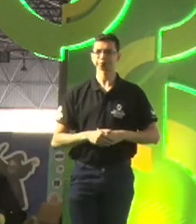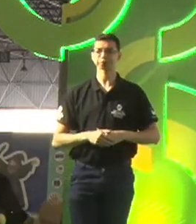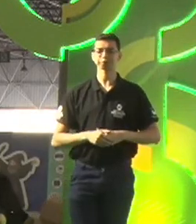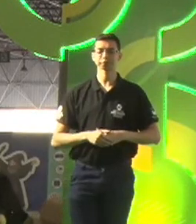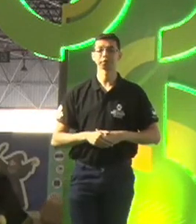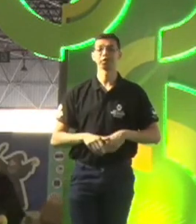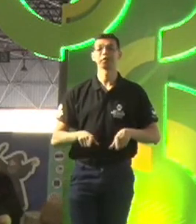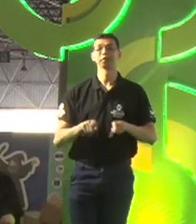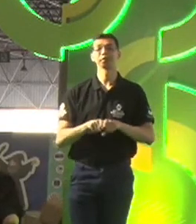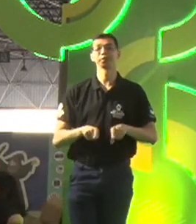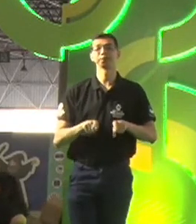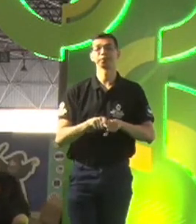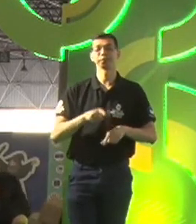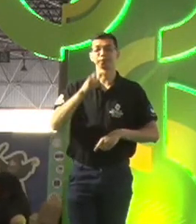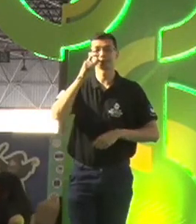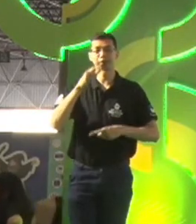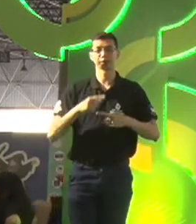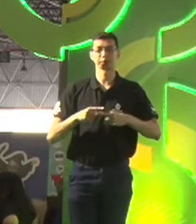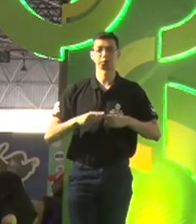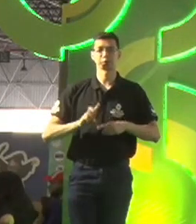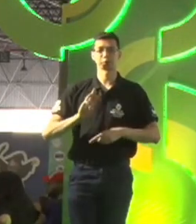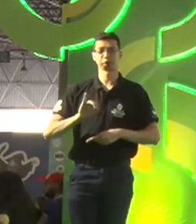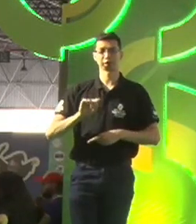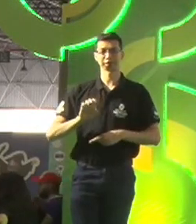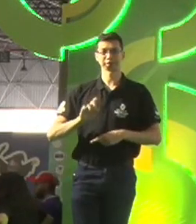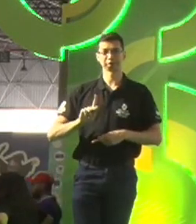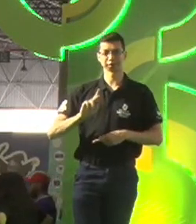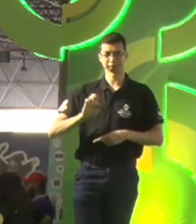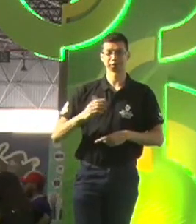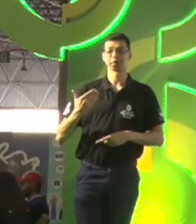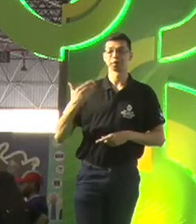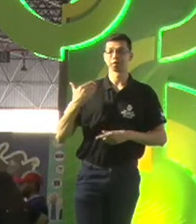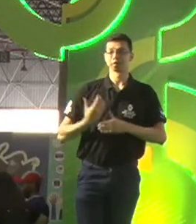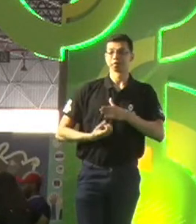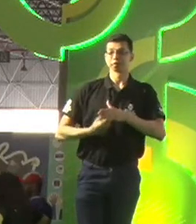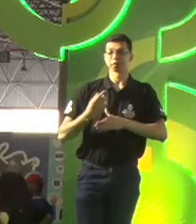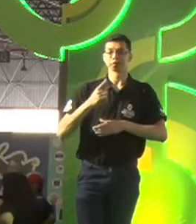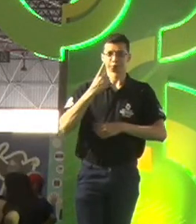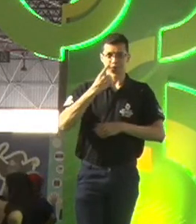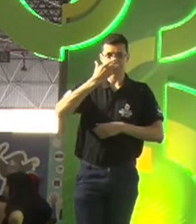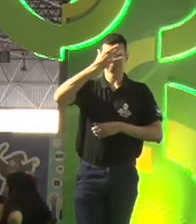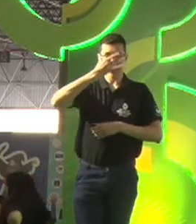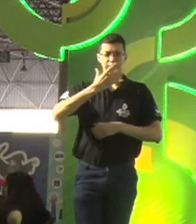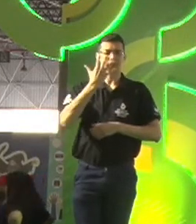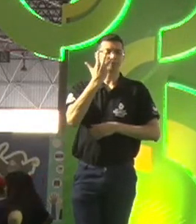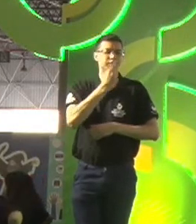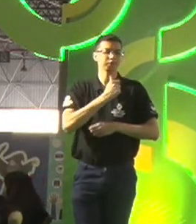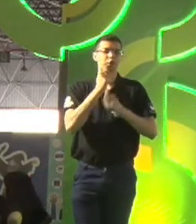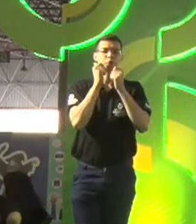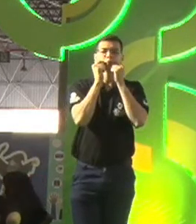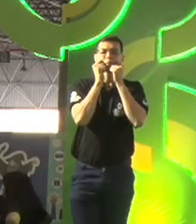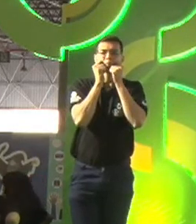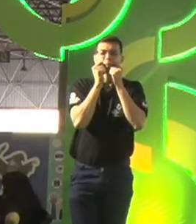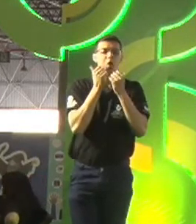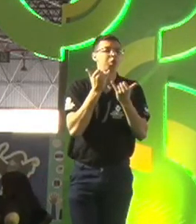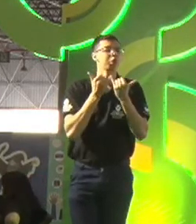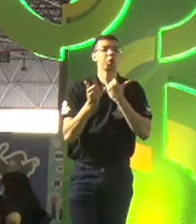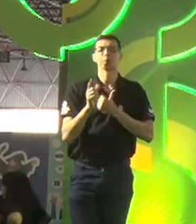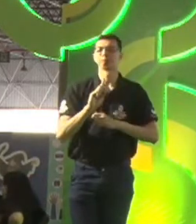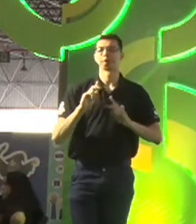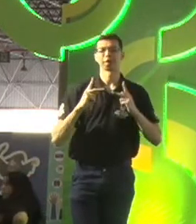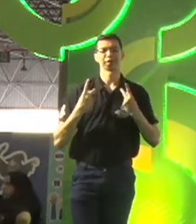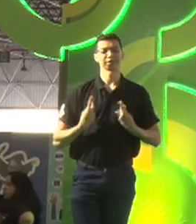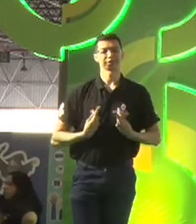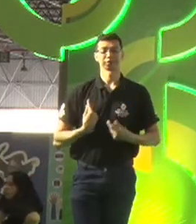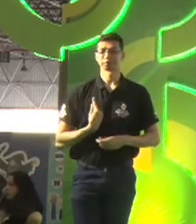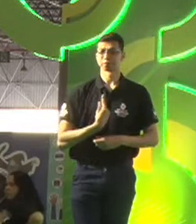aqui é que durante a construção dele pensa só ele tem um rostinho bem cartonesco bem fofinho ele não parece humano e a